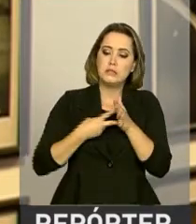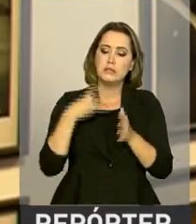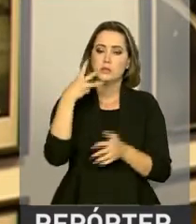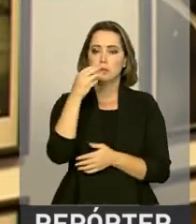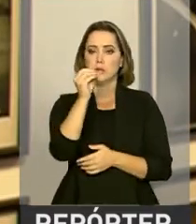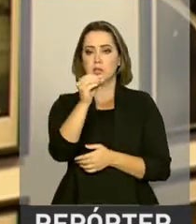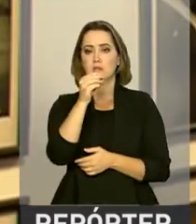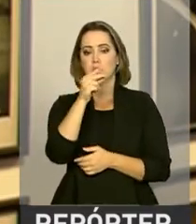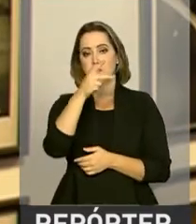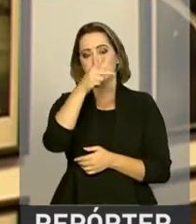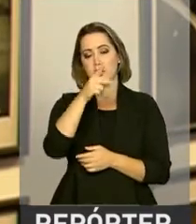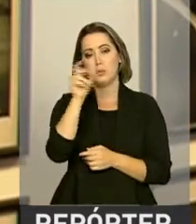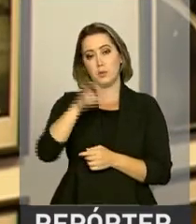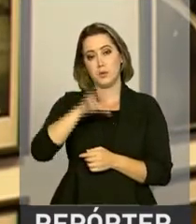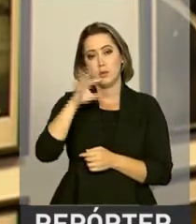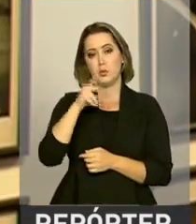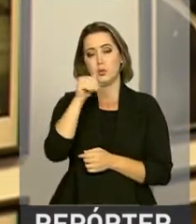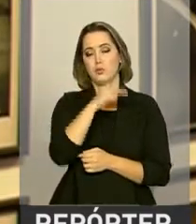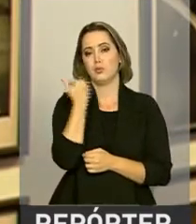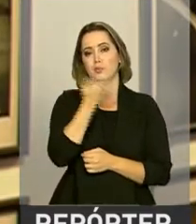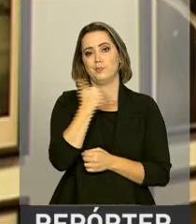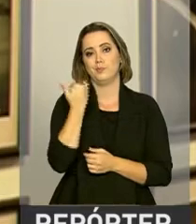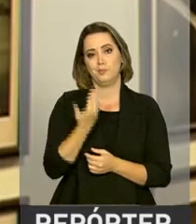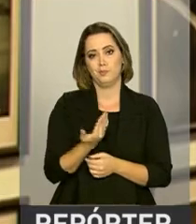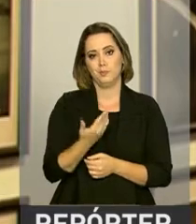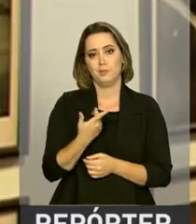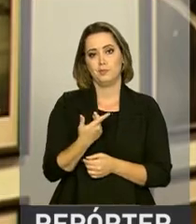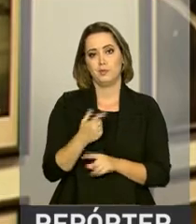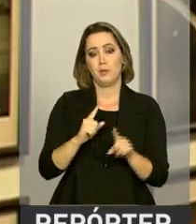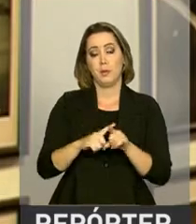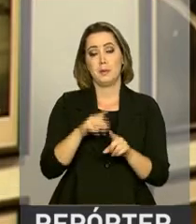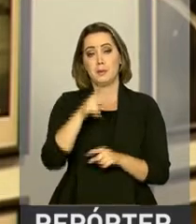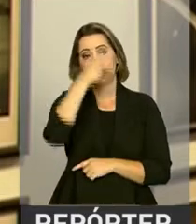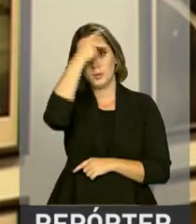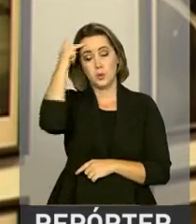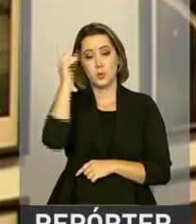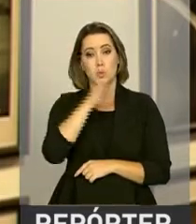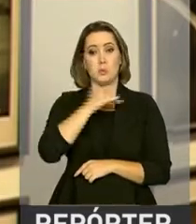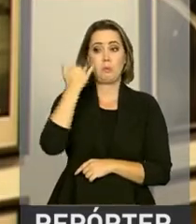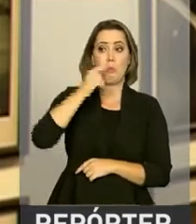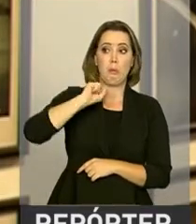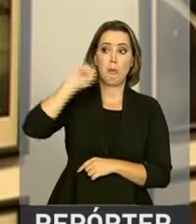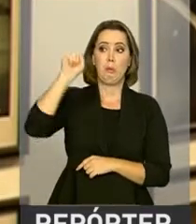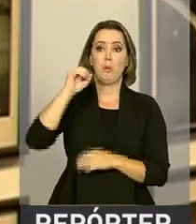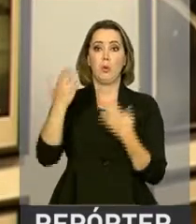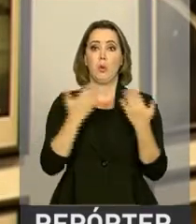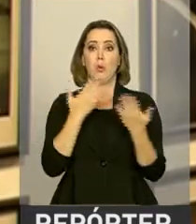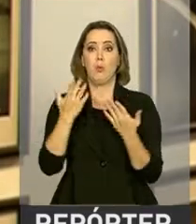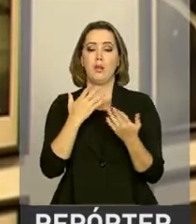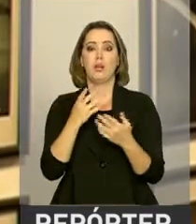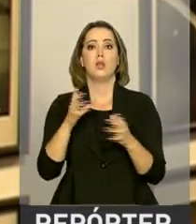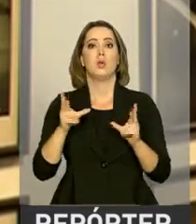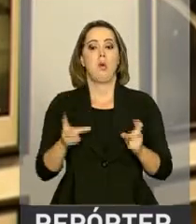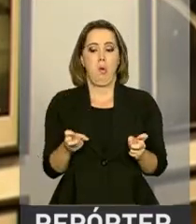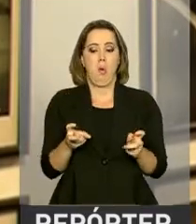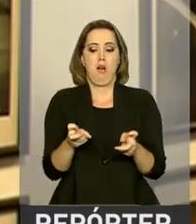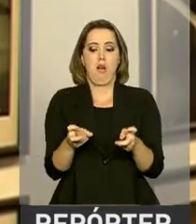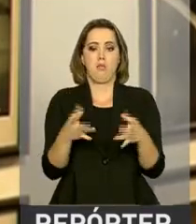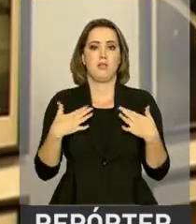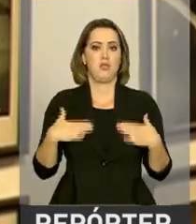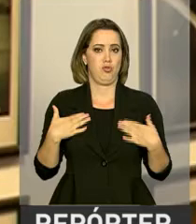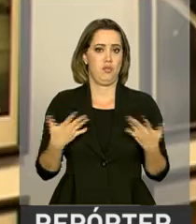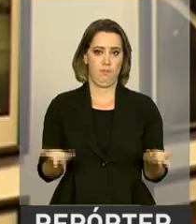número de suicídios morrem mais pessoas do suicídio no brasil do que câncer de mama este